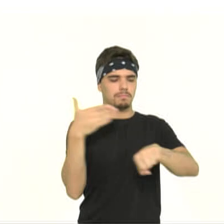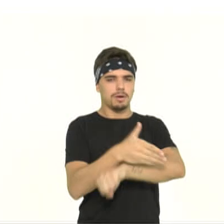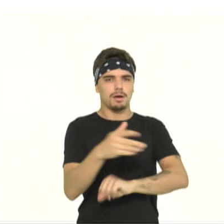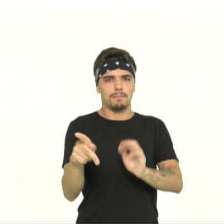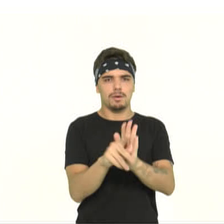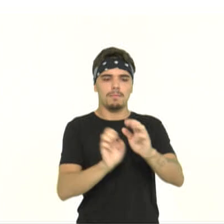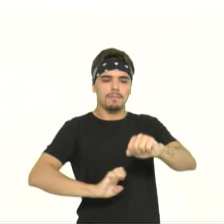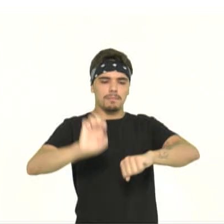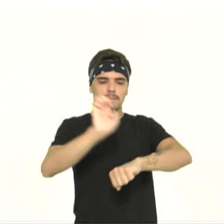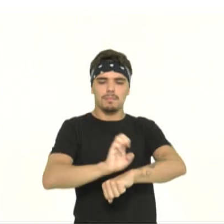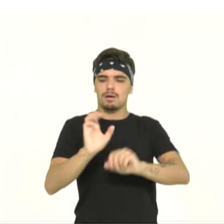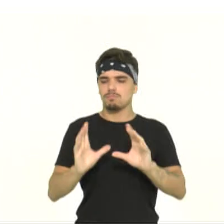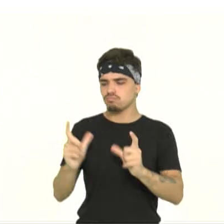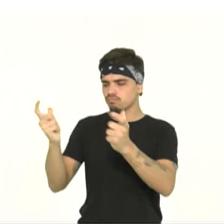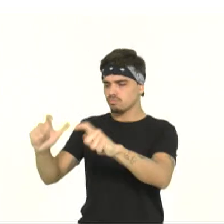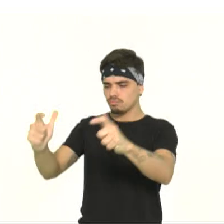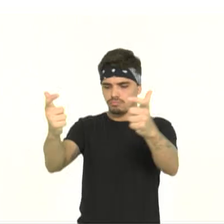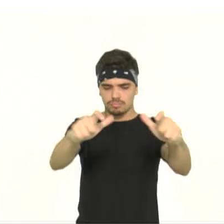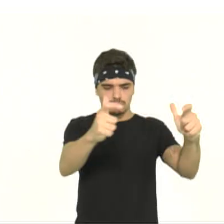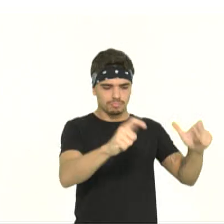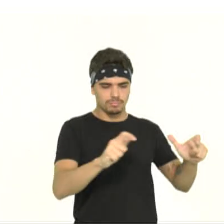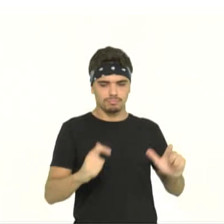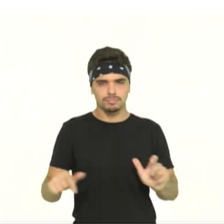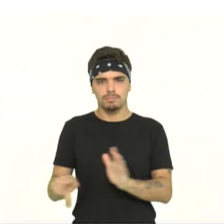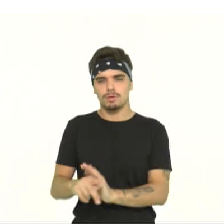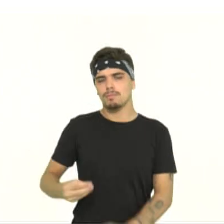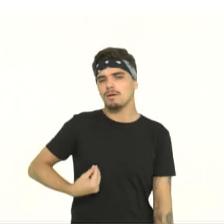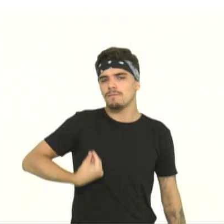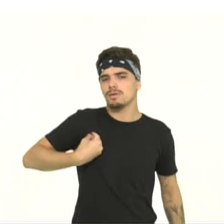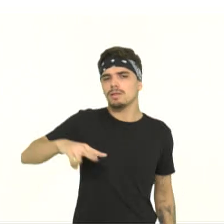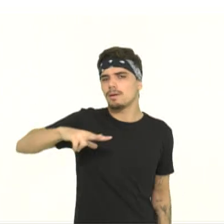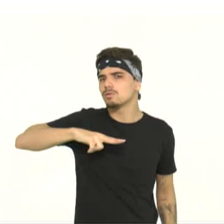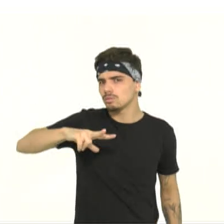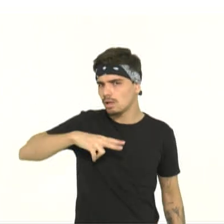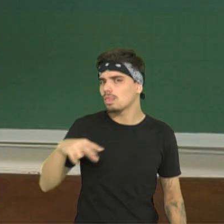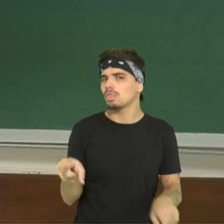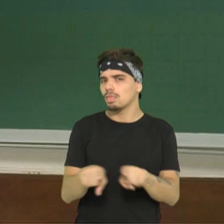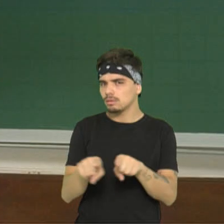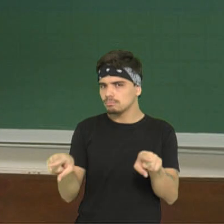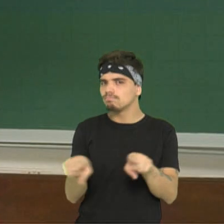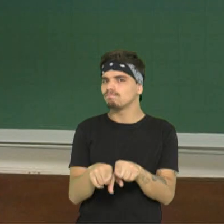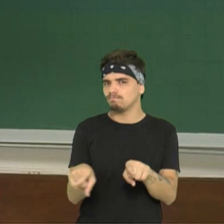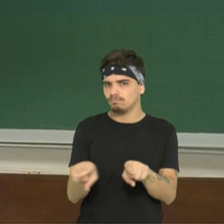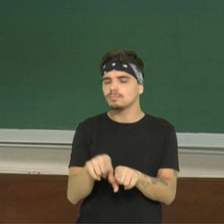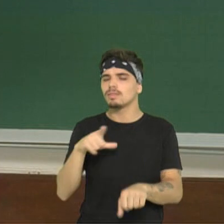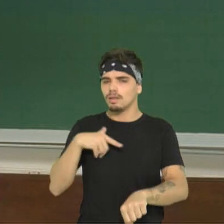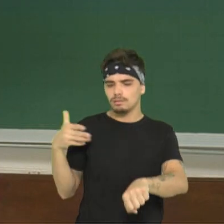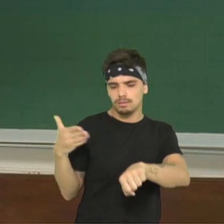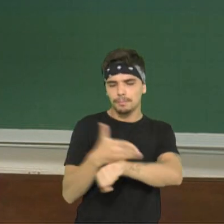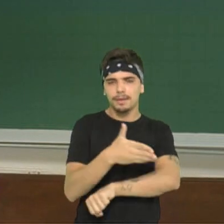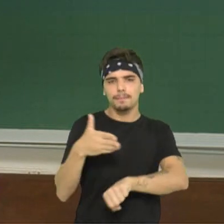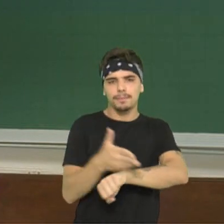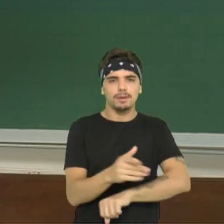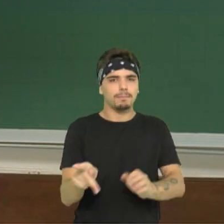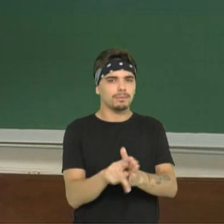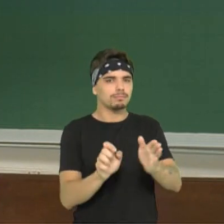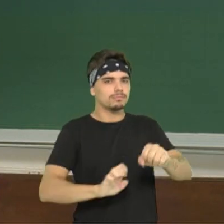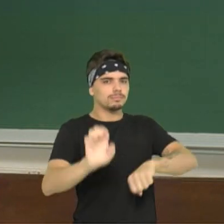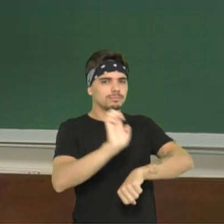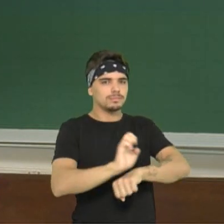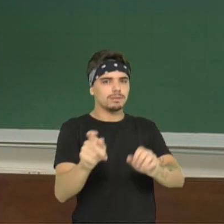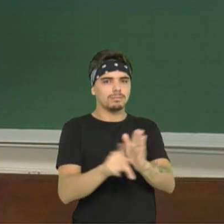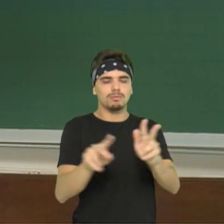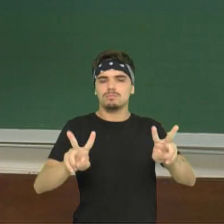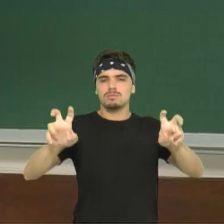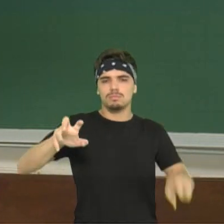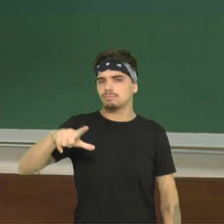do Estado em todos os setores da vida, a vida privada inclusive, a interferência do Estado nas